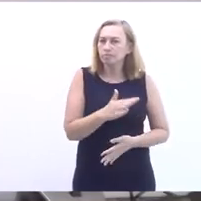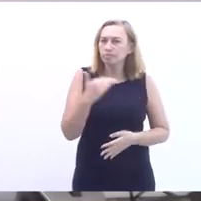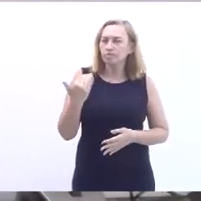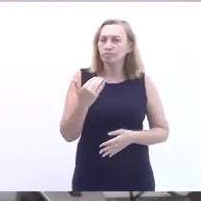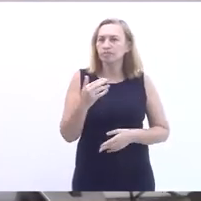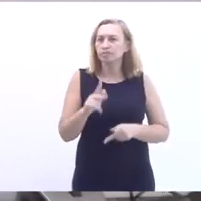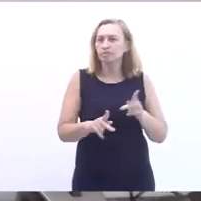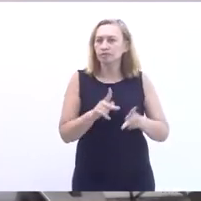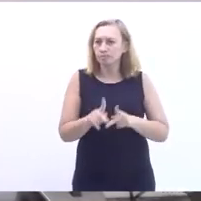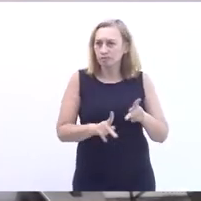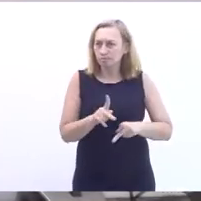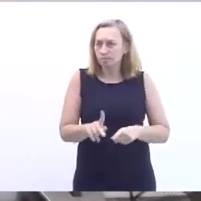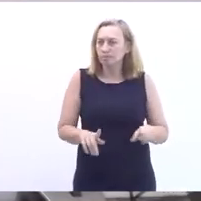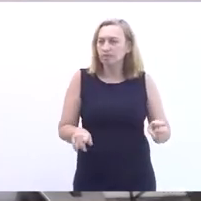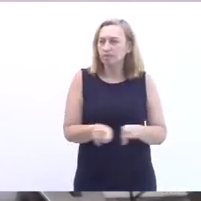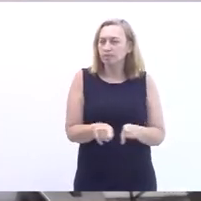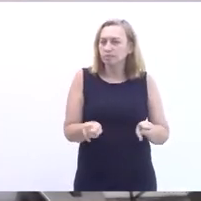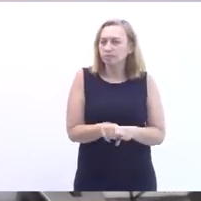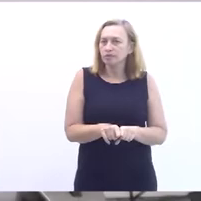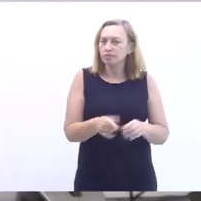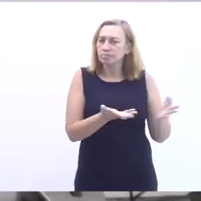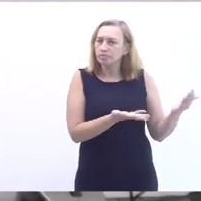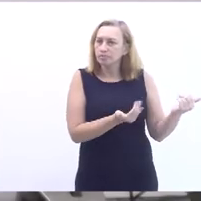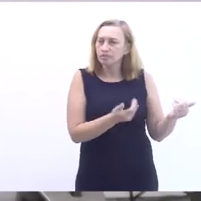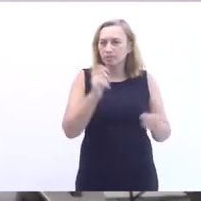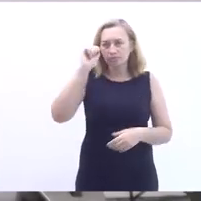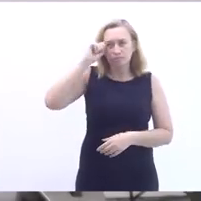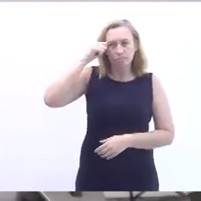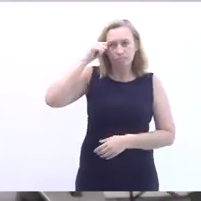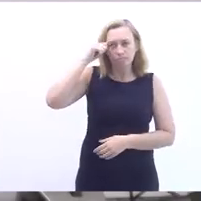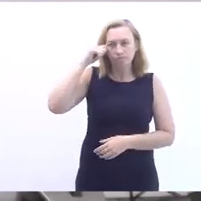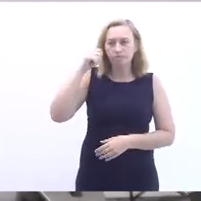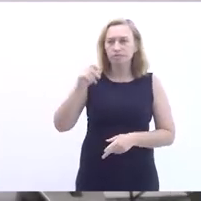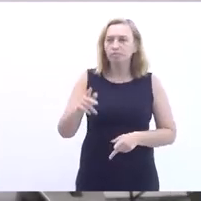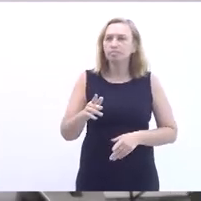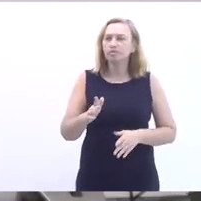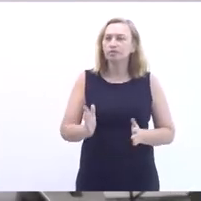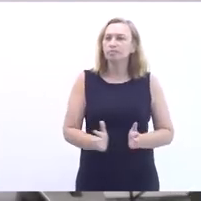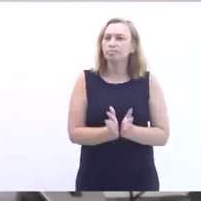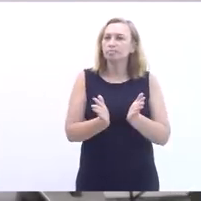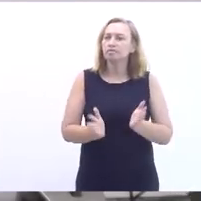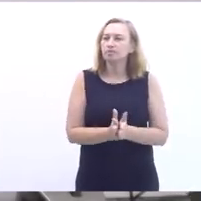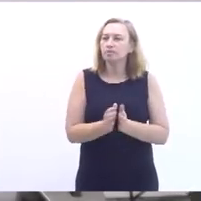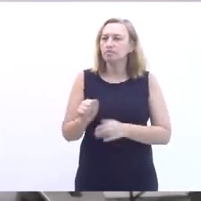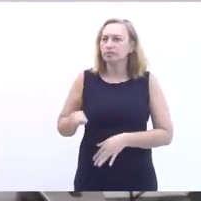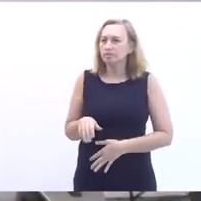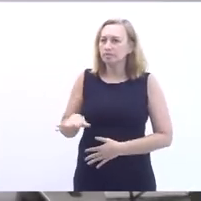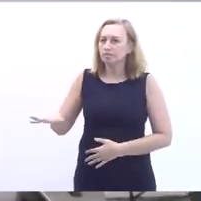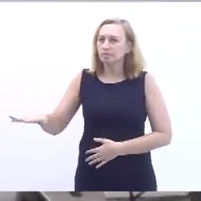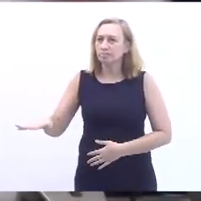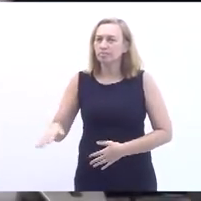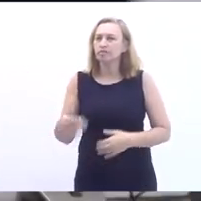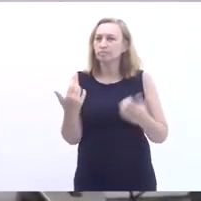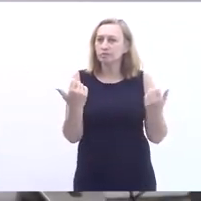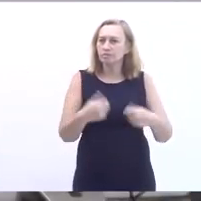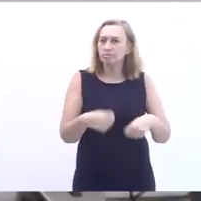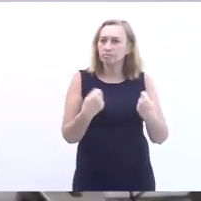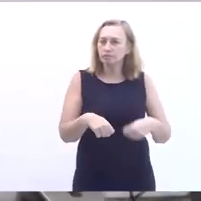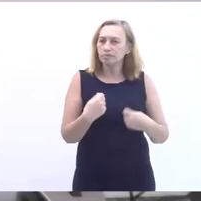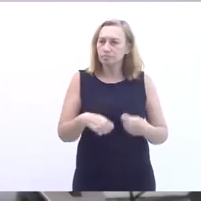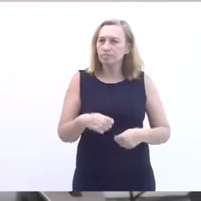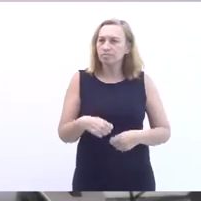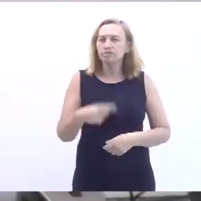população sobretudo Juventude de negra pobre e periférica e EA necessidade